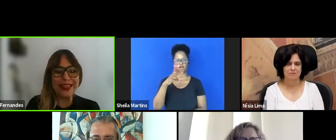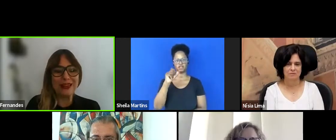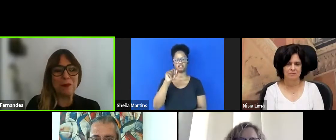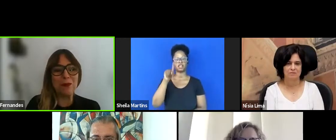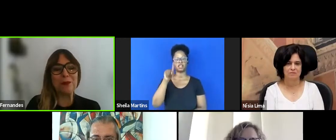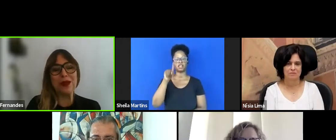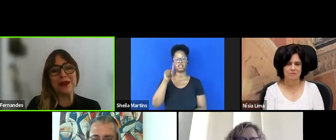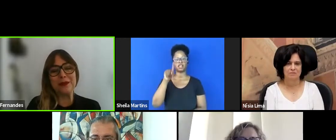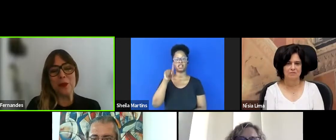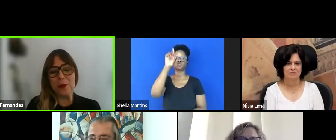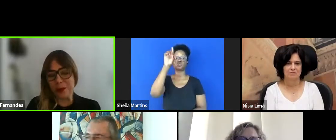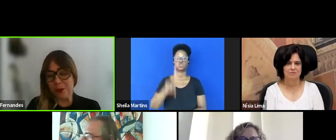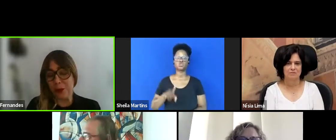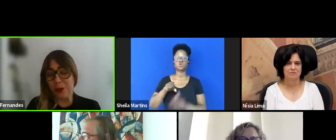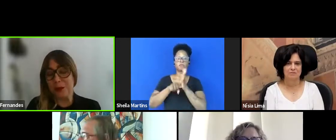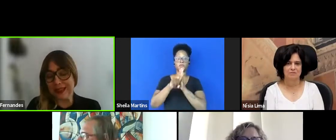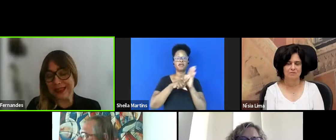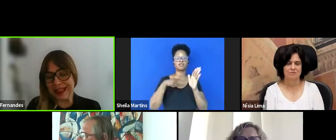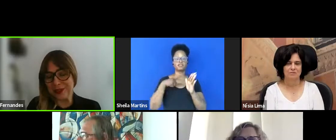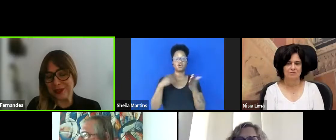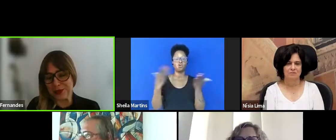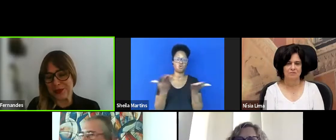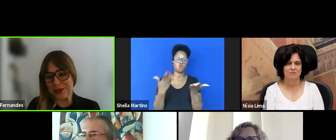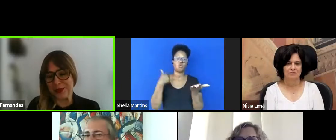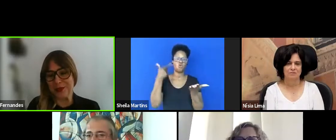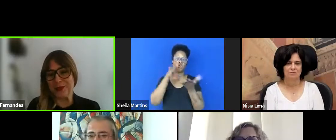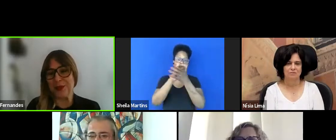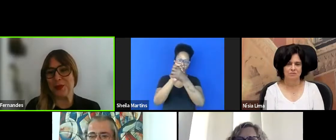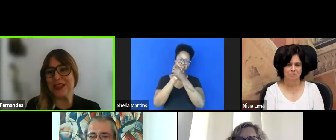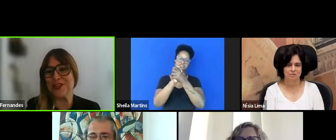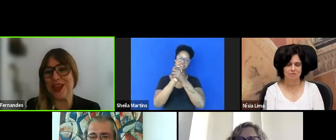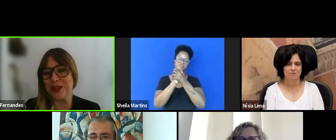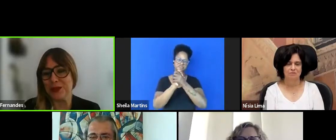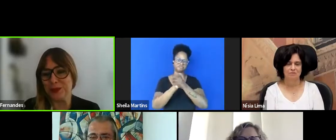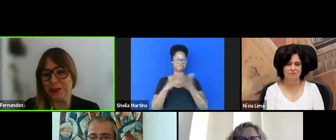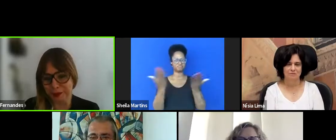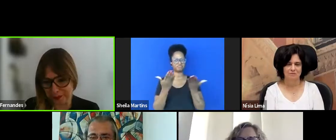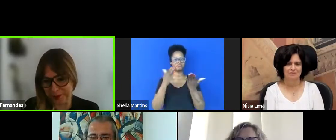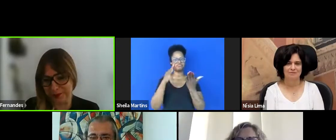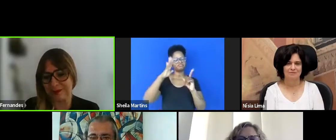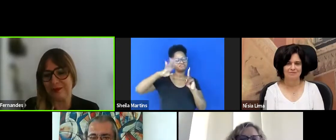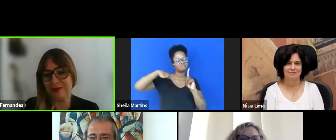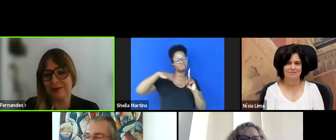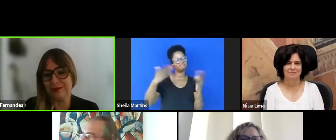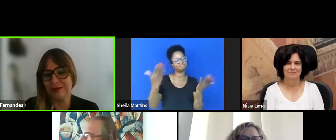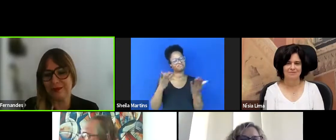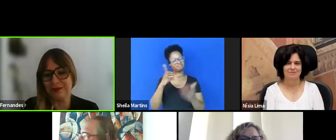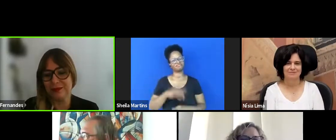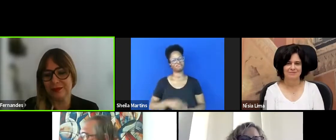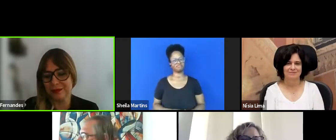Instituto, por cumprimentar o nosso homenageado.